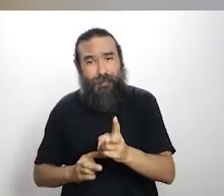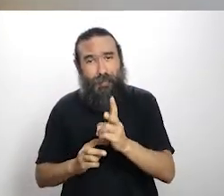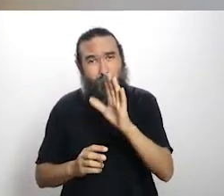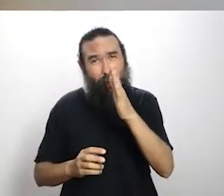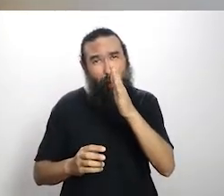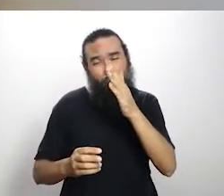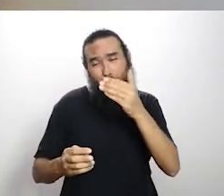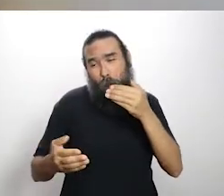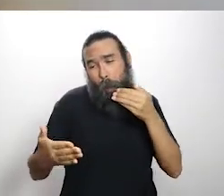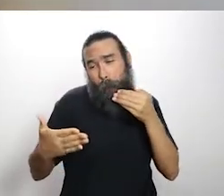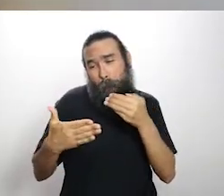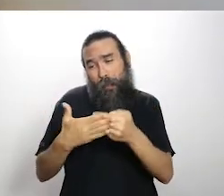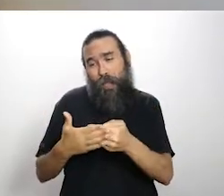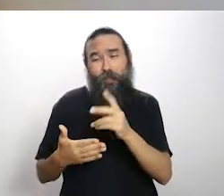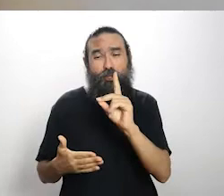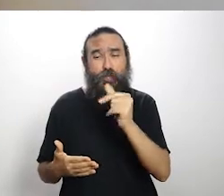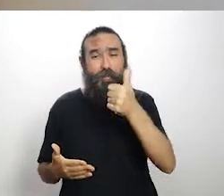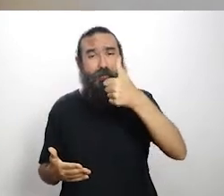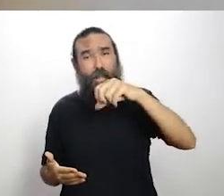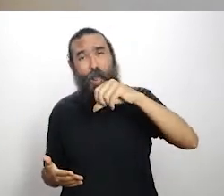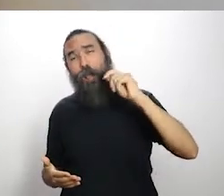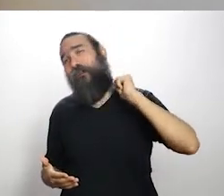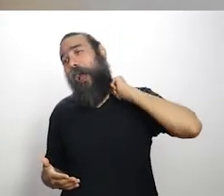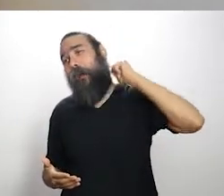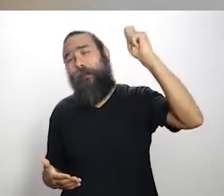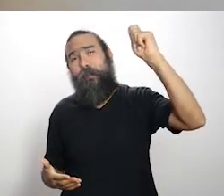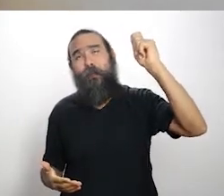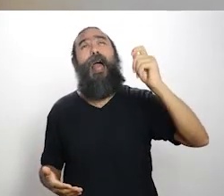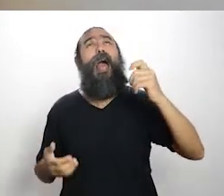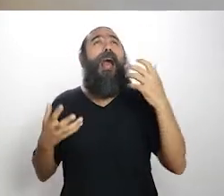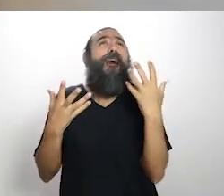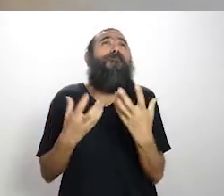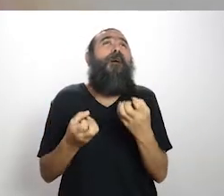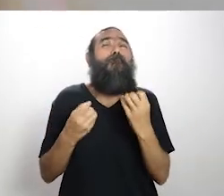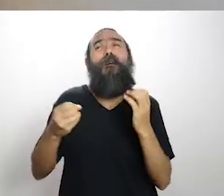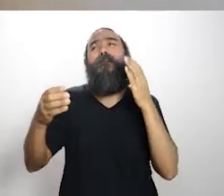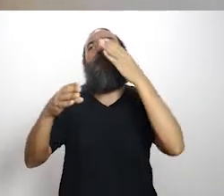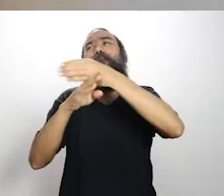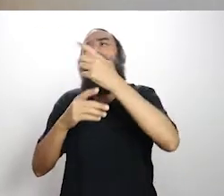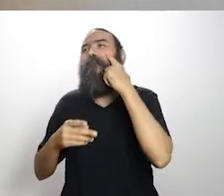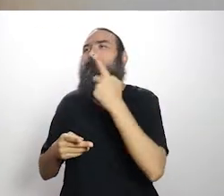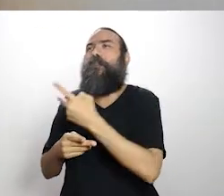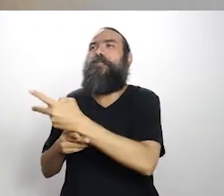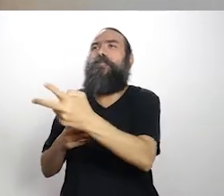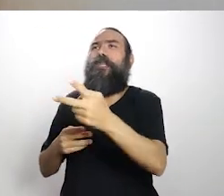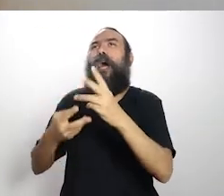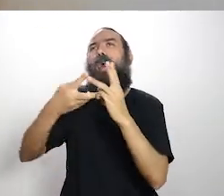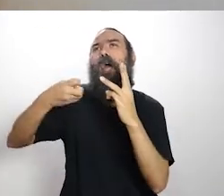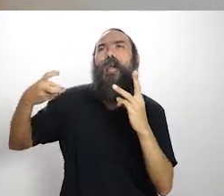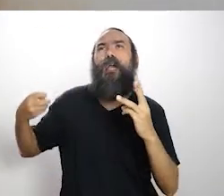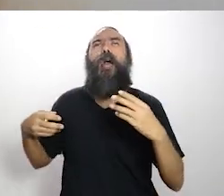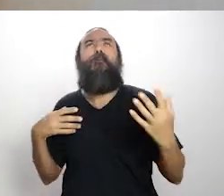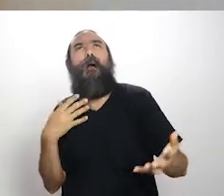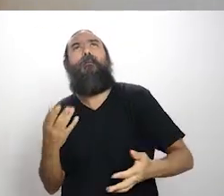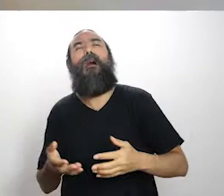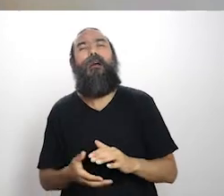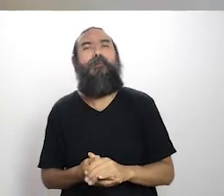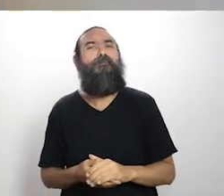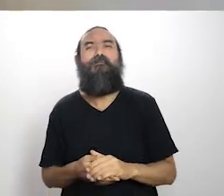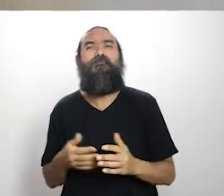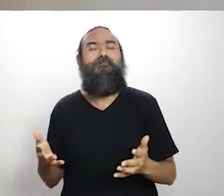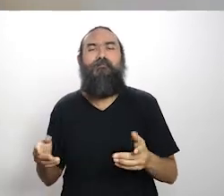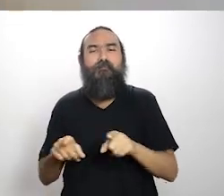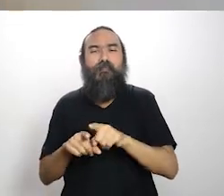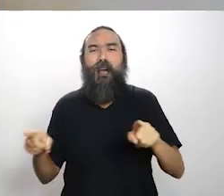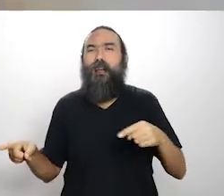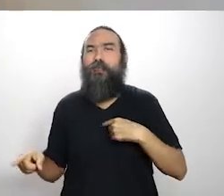período 19 de abril, eles falam, vamos na aldeia ver o indígena, eu não tenho visto